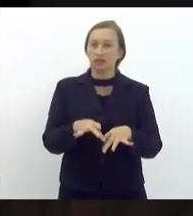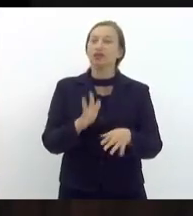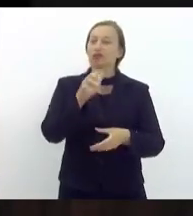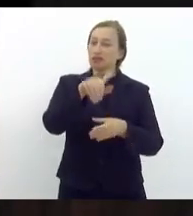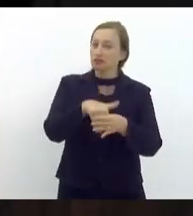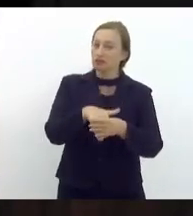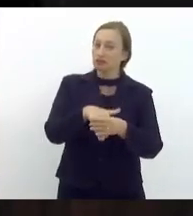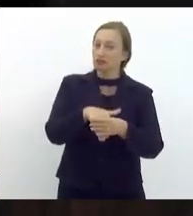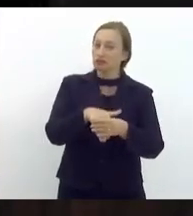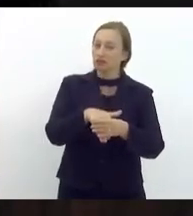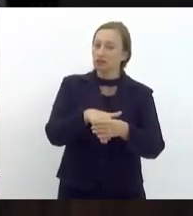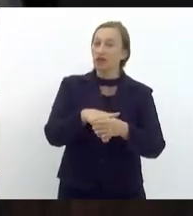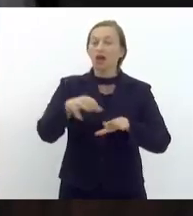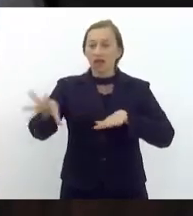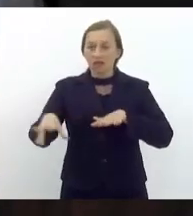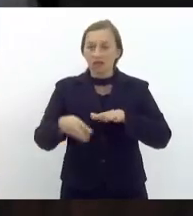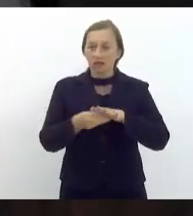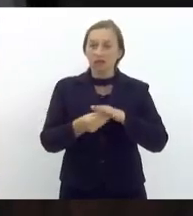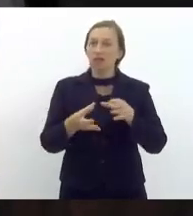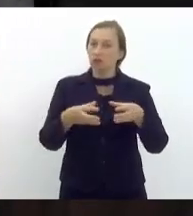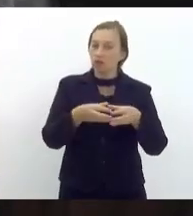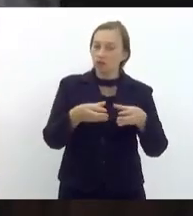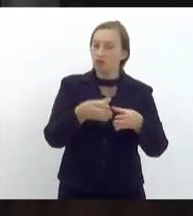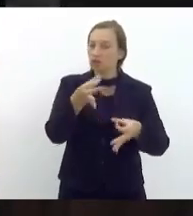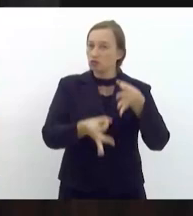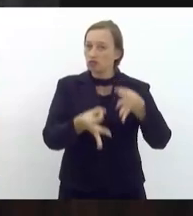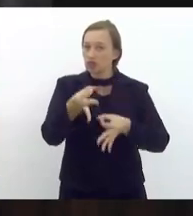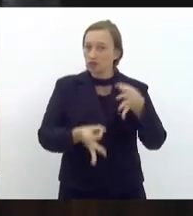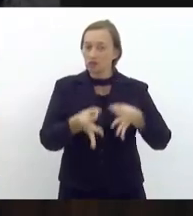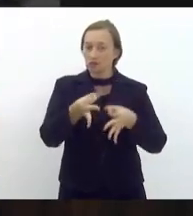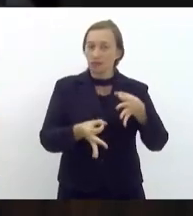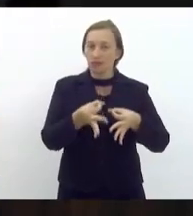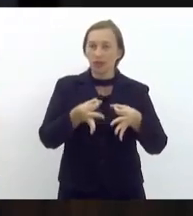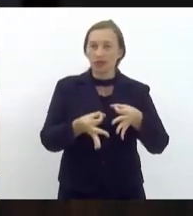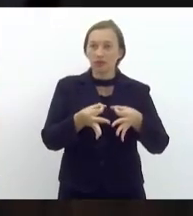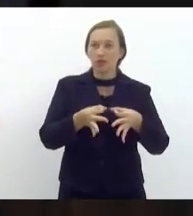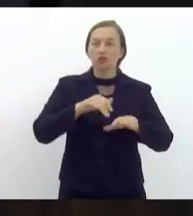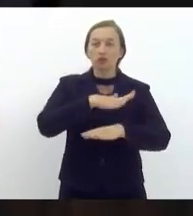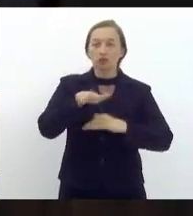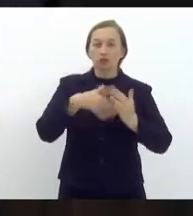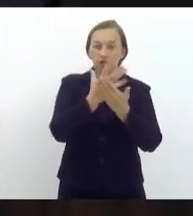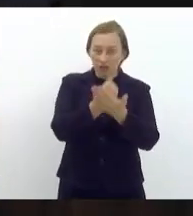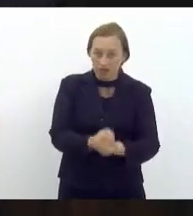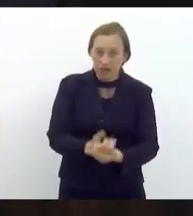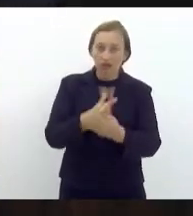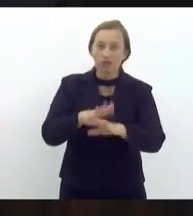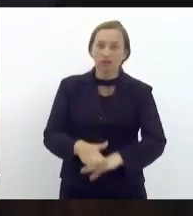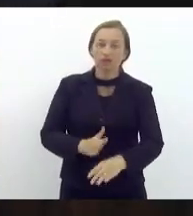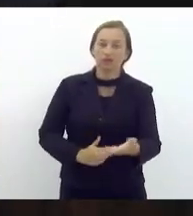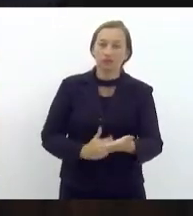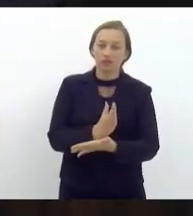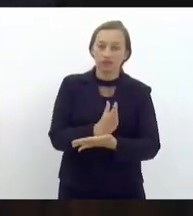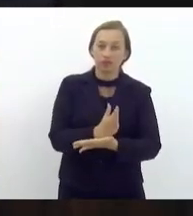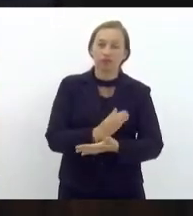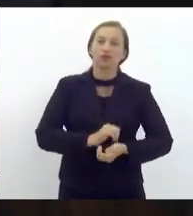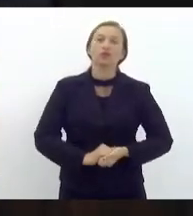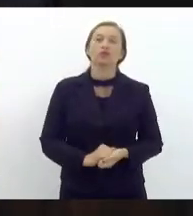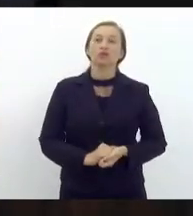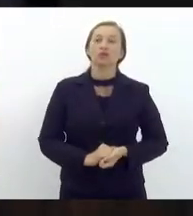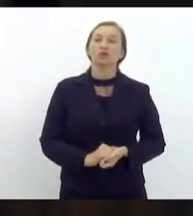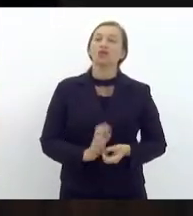em votação as emendas da comissão de constituição e justiça senhores que a própria Manias Como estão aprovado